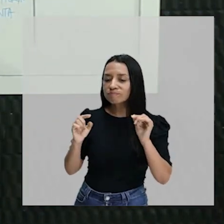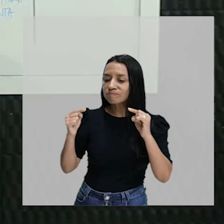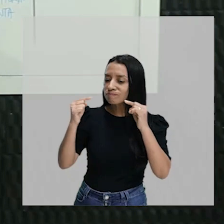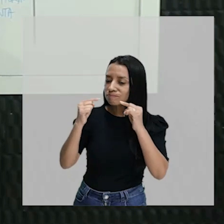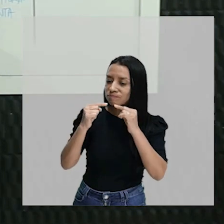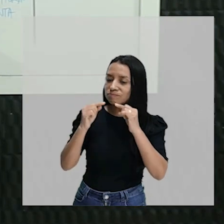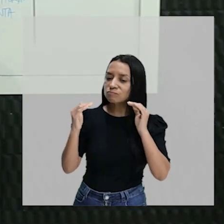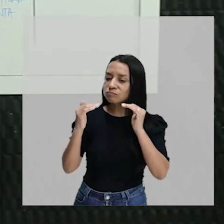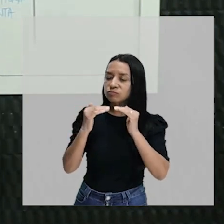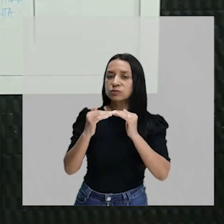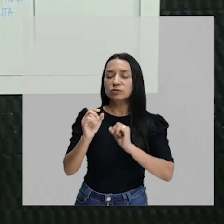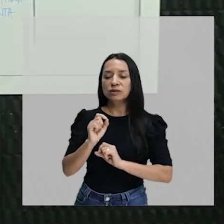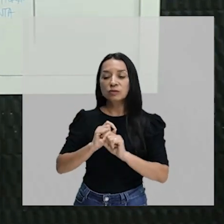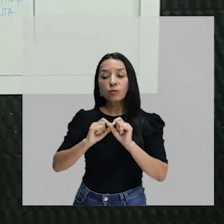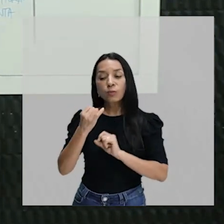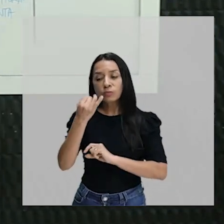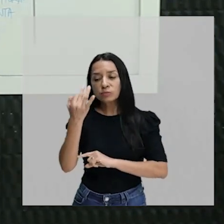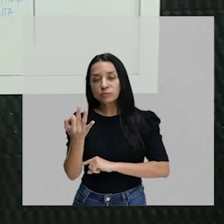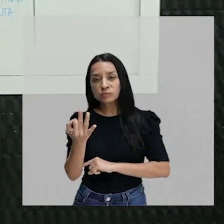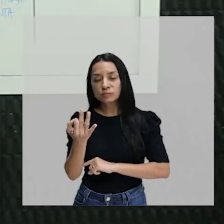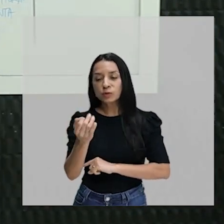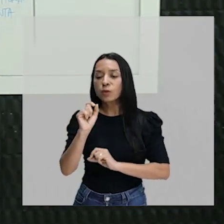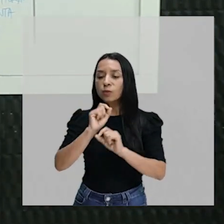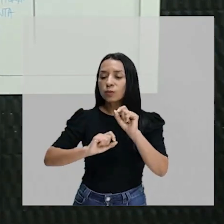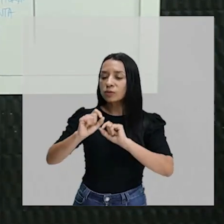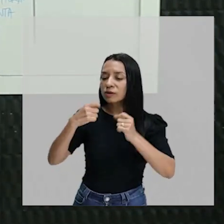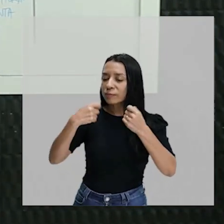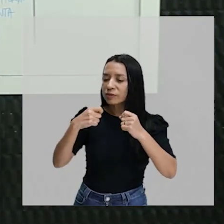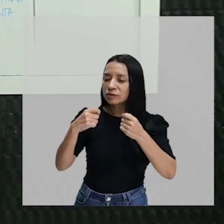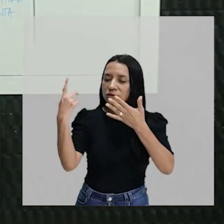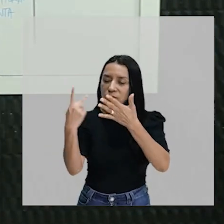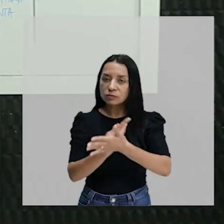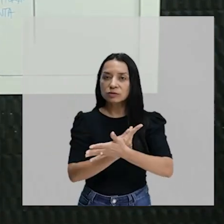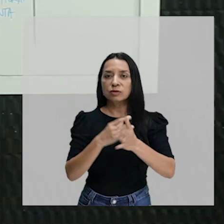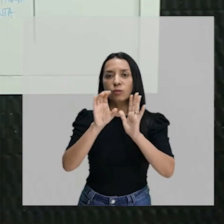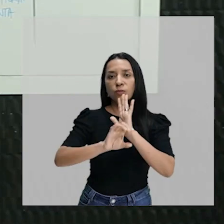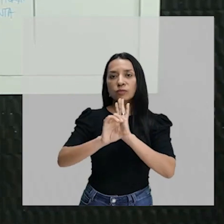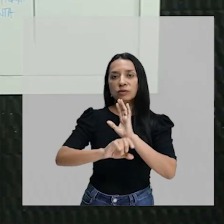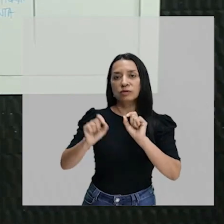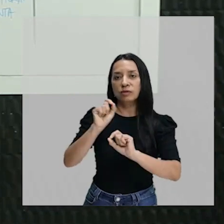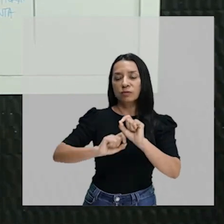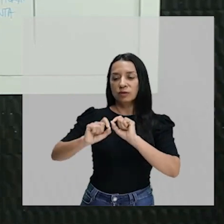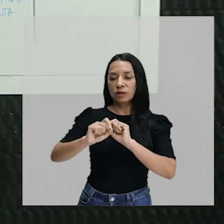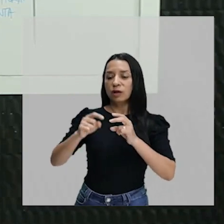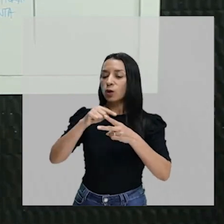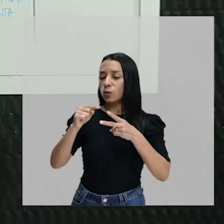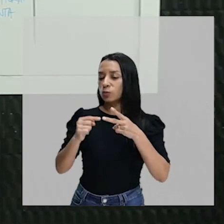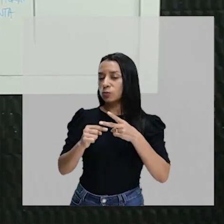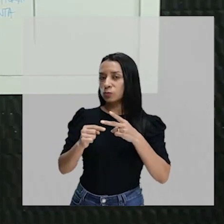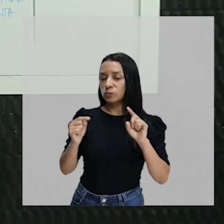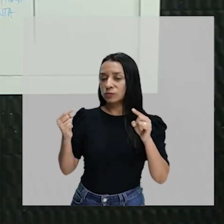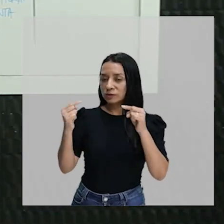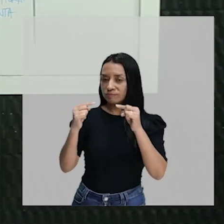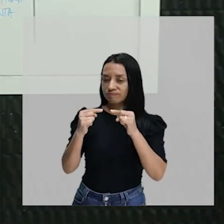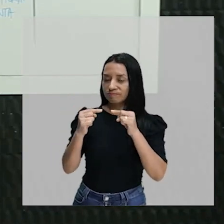são diretamente proporcional O que que tem que acontecer tá então conceito é o seguinte duas grandezas são